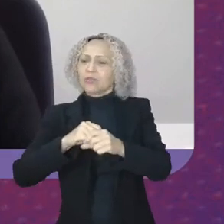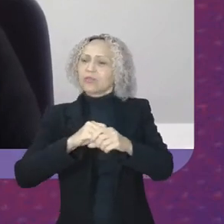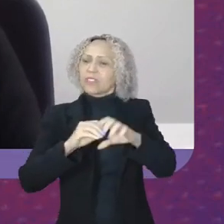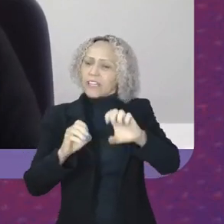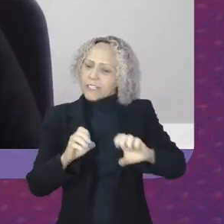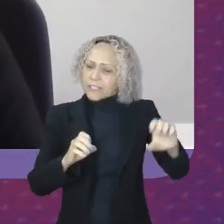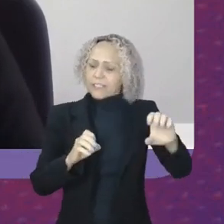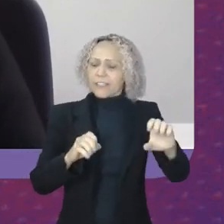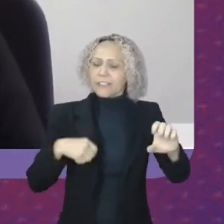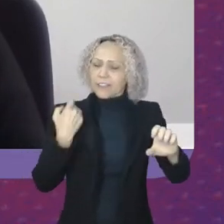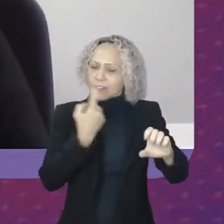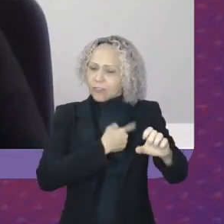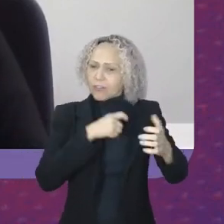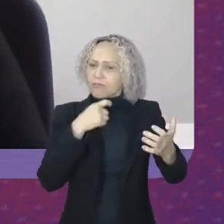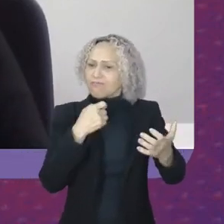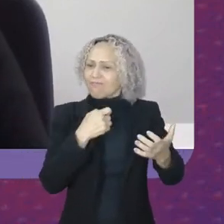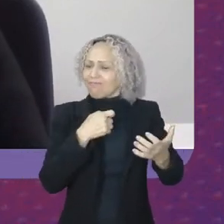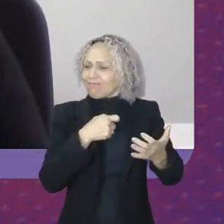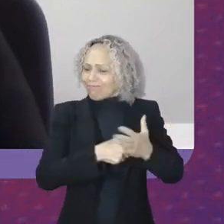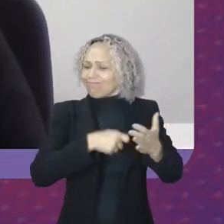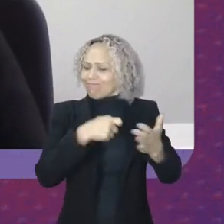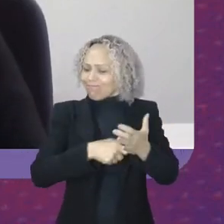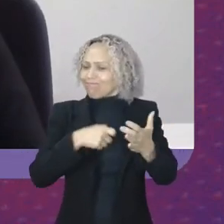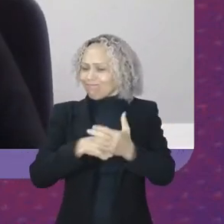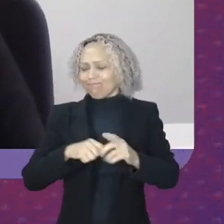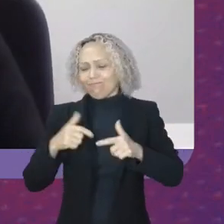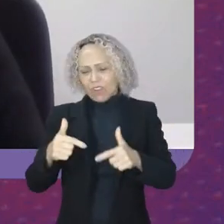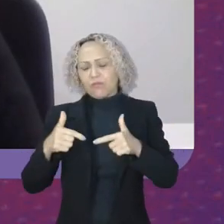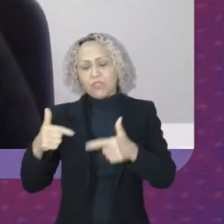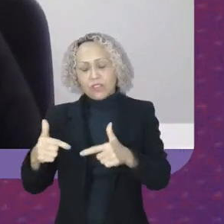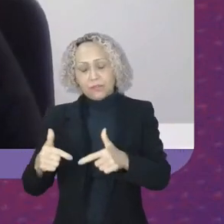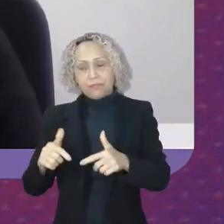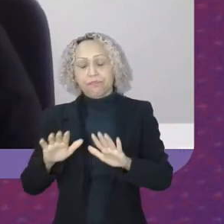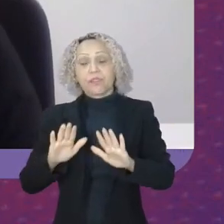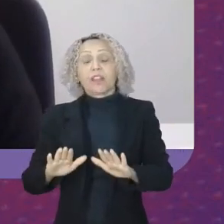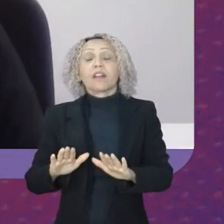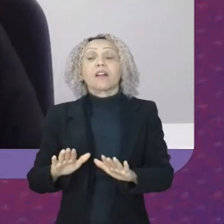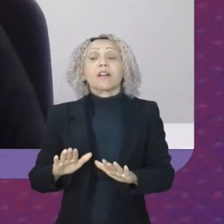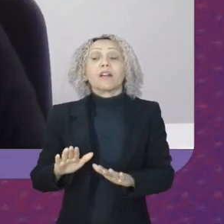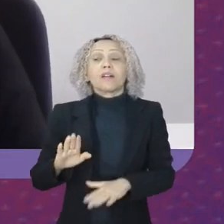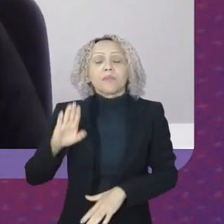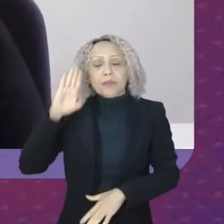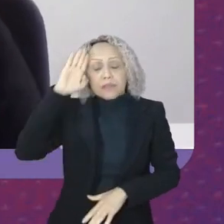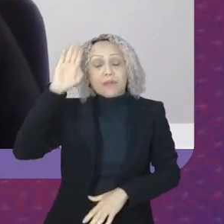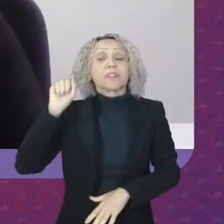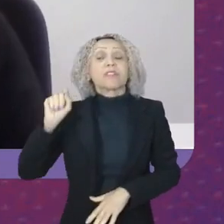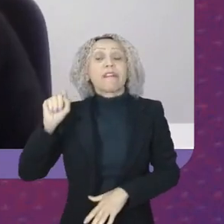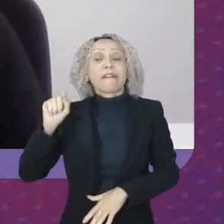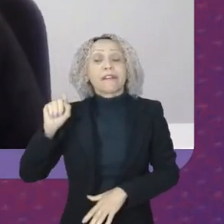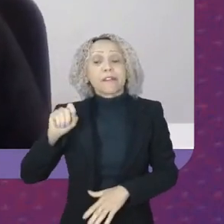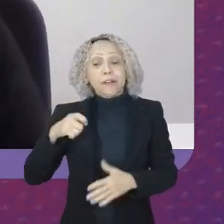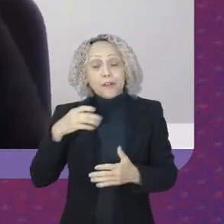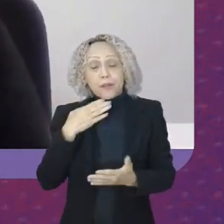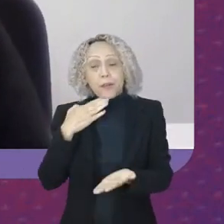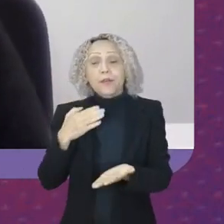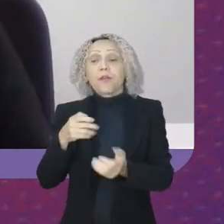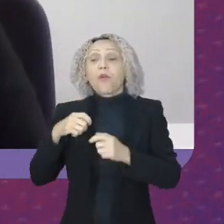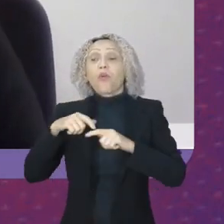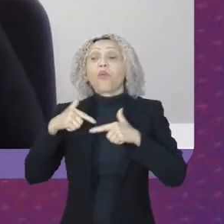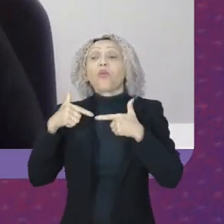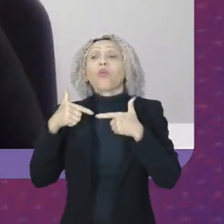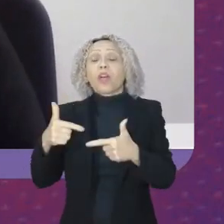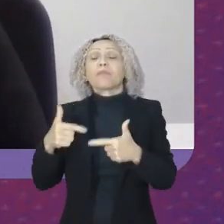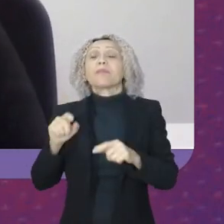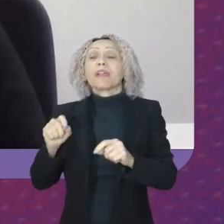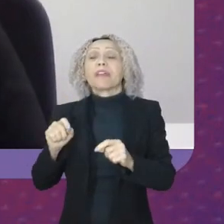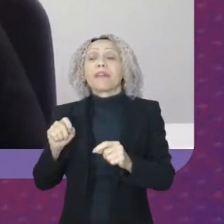pensar especificamente sobre políticas públicas para as mulheres. Secretárias, muito obrigada. Agora